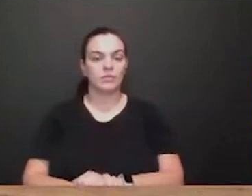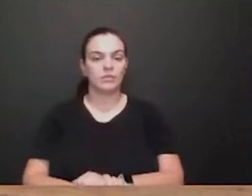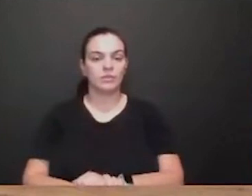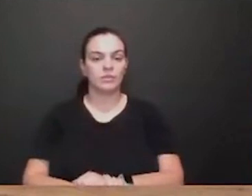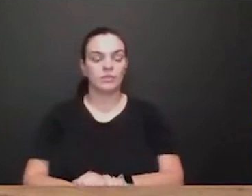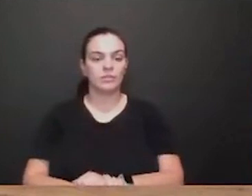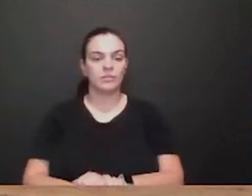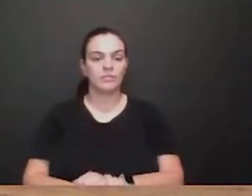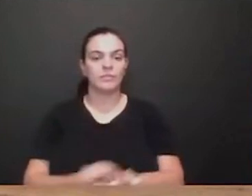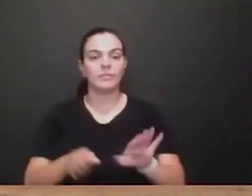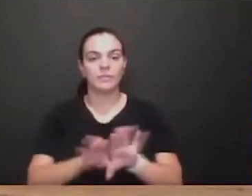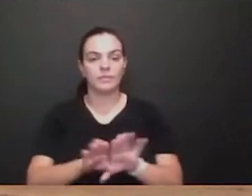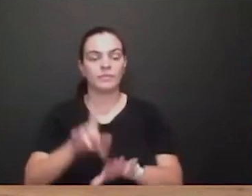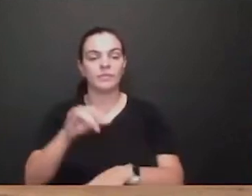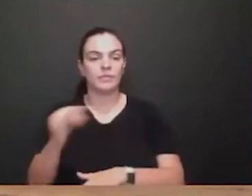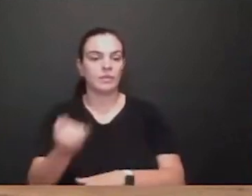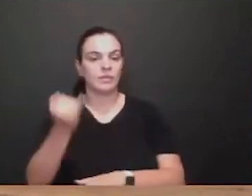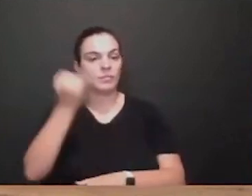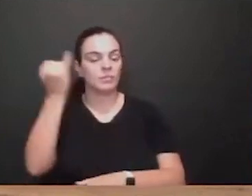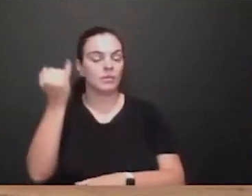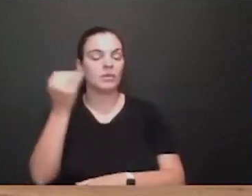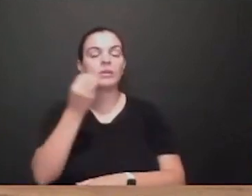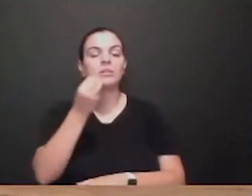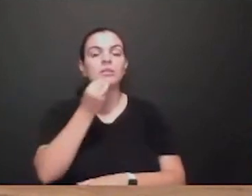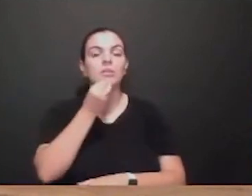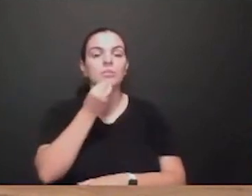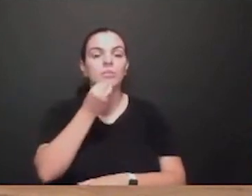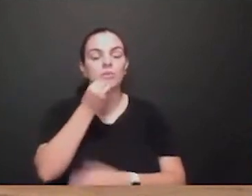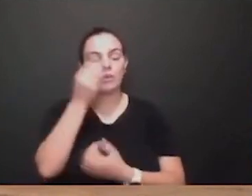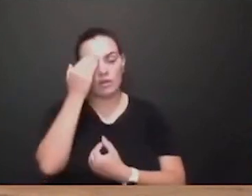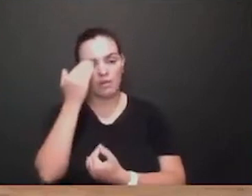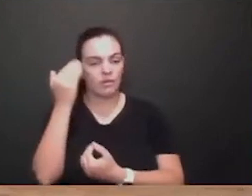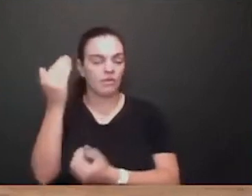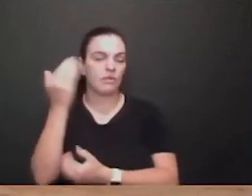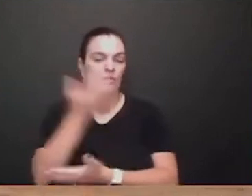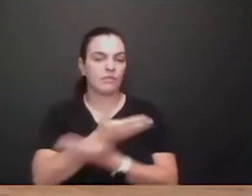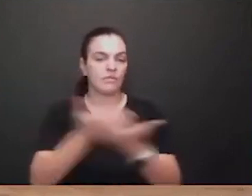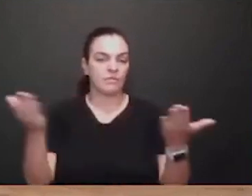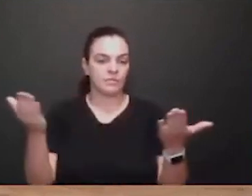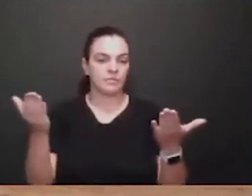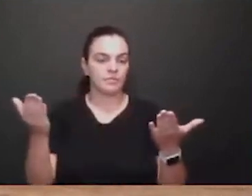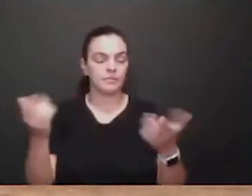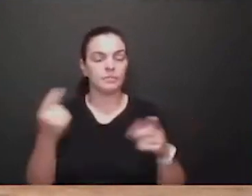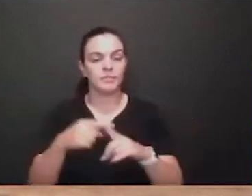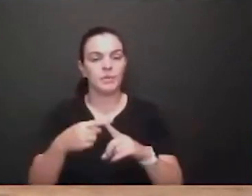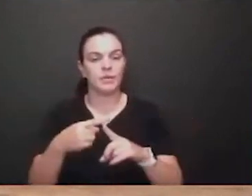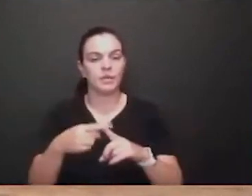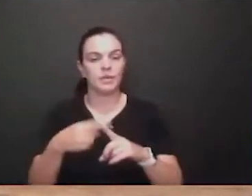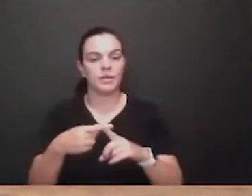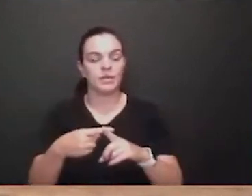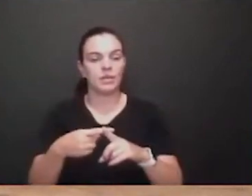ressaltar e agradecer essa possibilidade, essa oportunidade, que é uma novidade, Serginho, que foi trazida pela Câmara